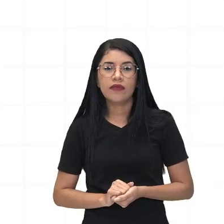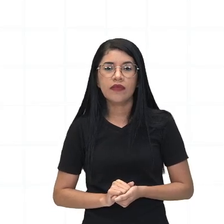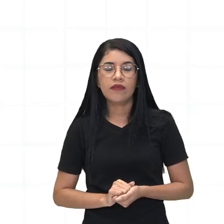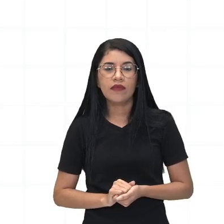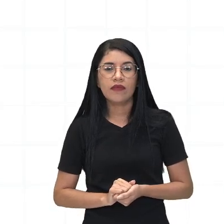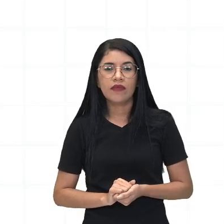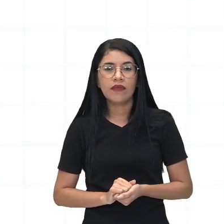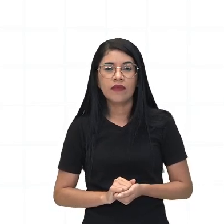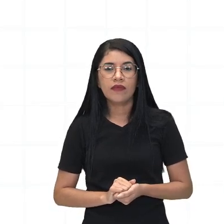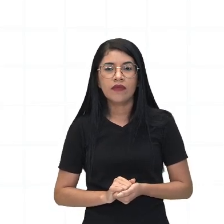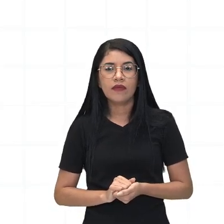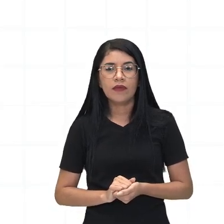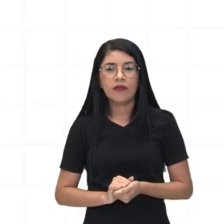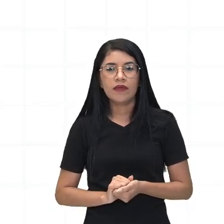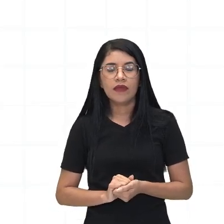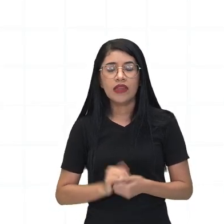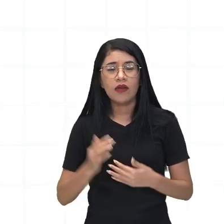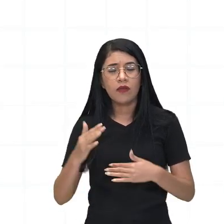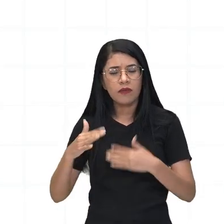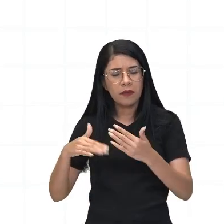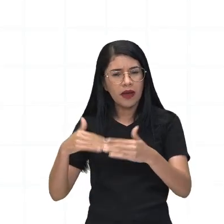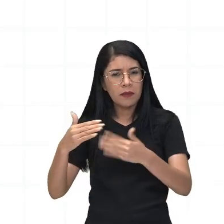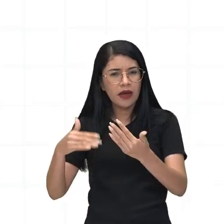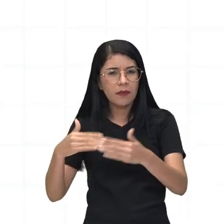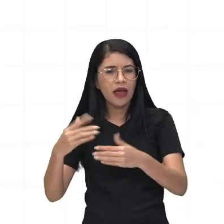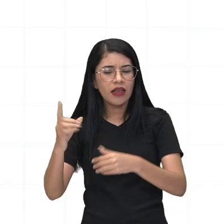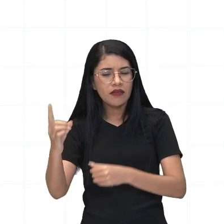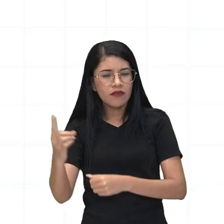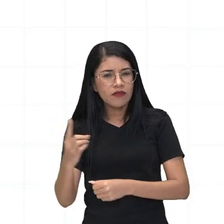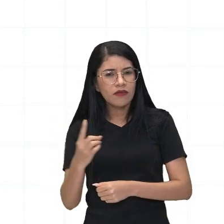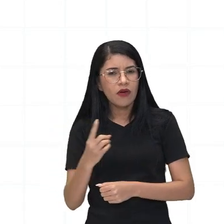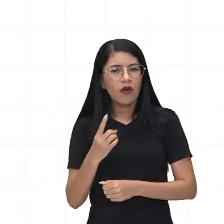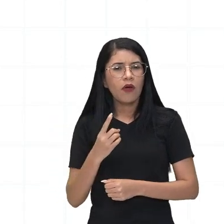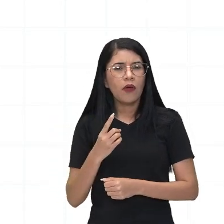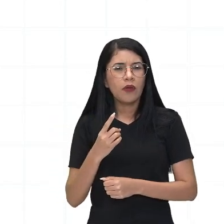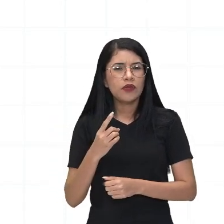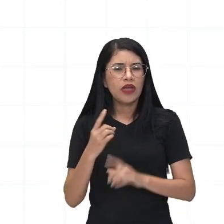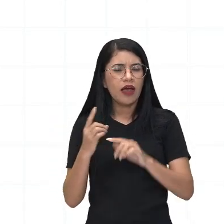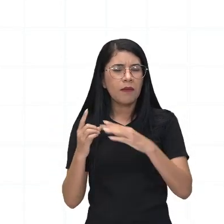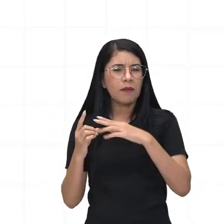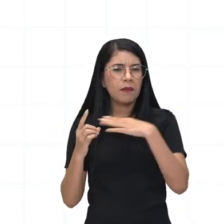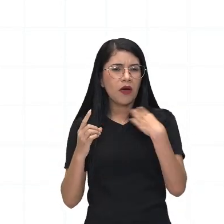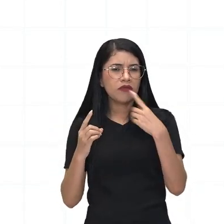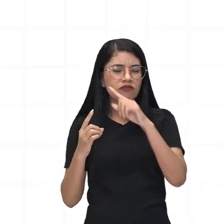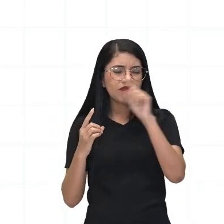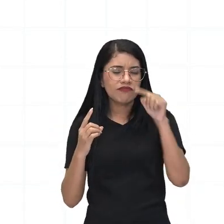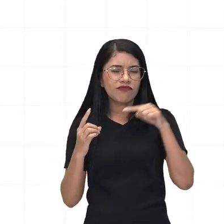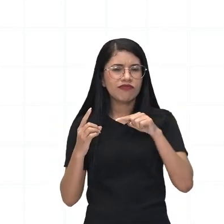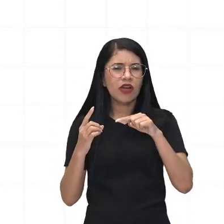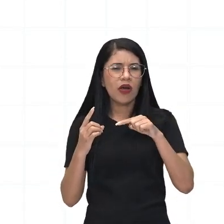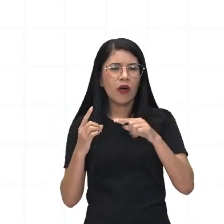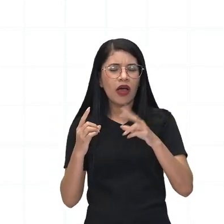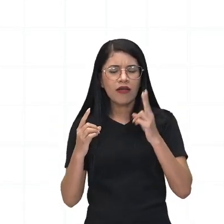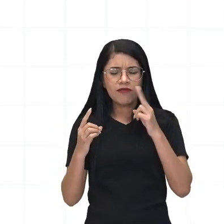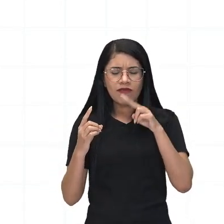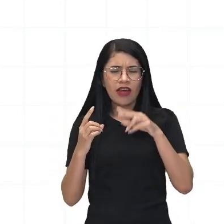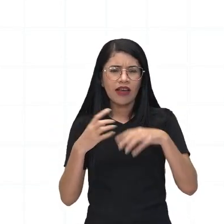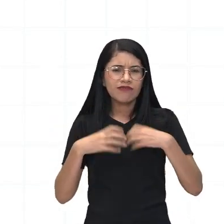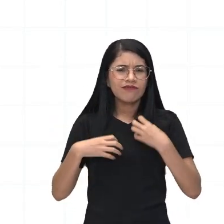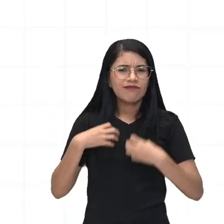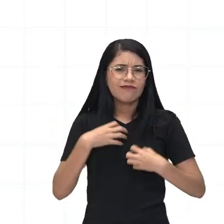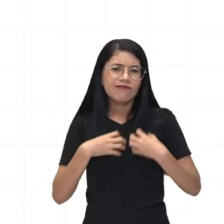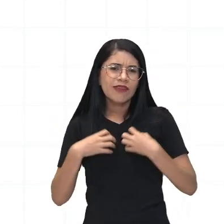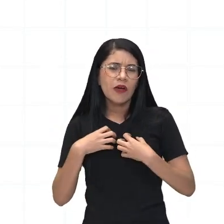assim, quando mais tarde me procure, quem sabe a morte, a angústia de quem vive, quem sabe a solidão, o fim de